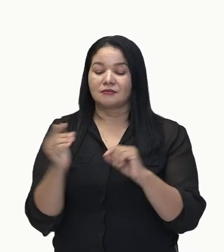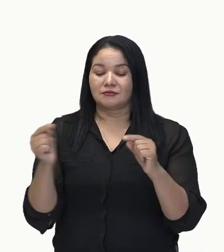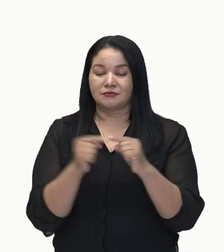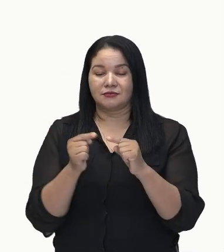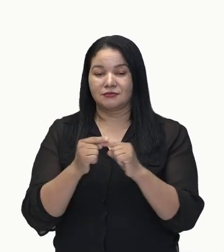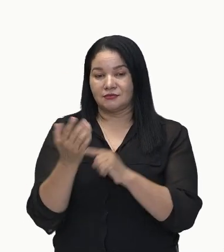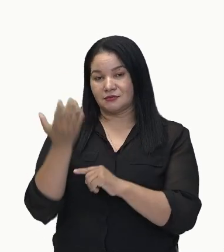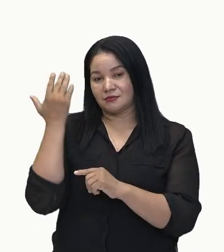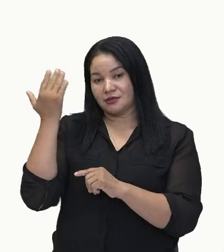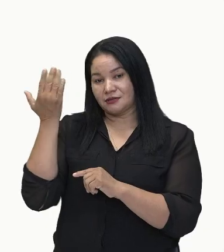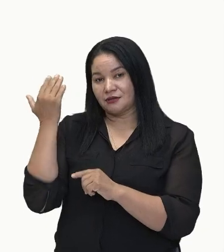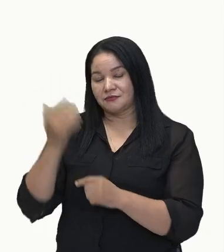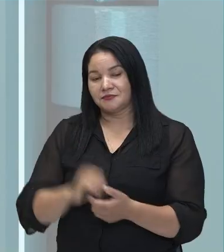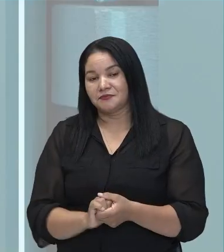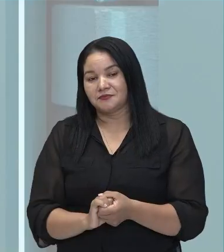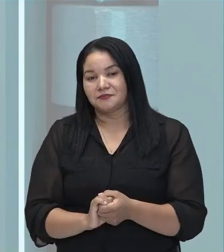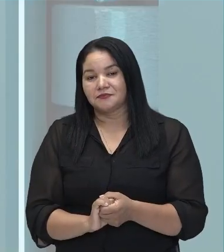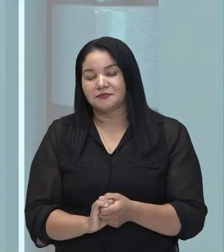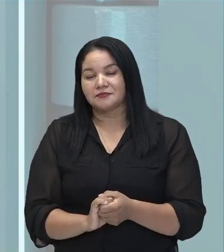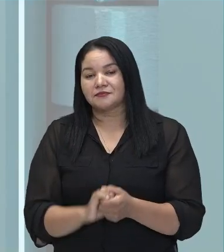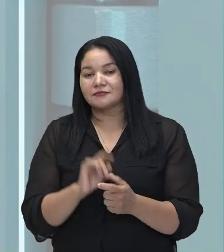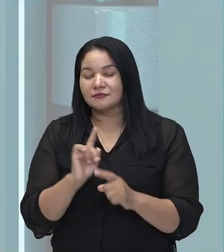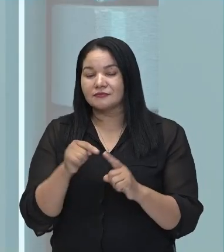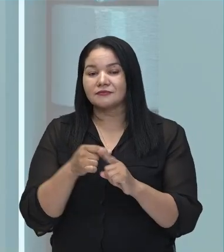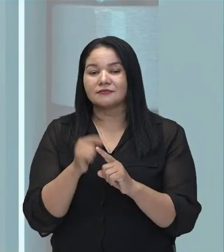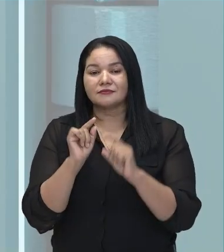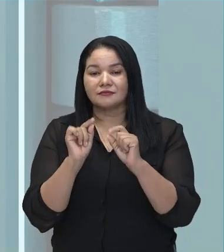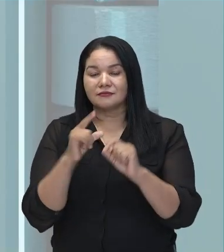tá bom? Além desses verbos, temos outros